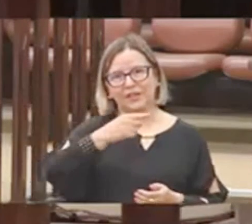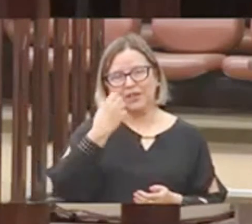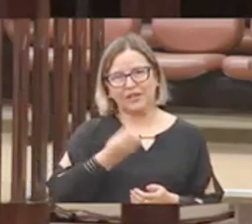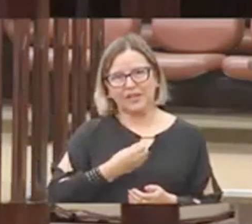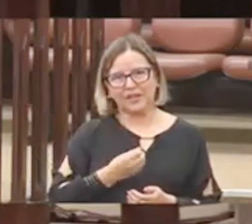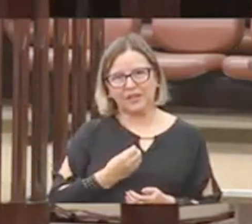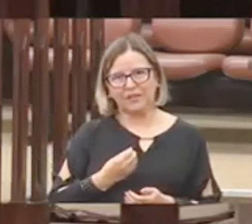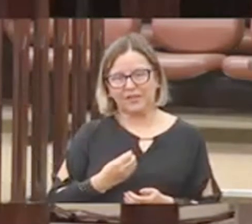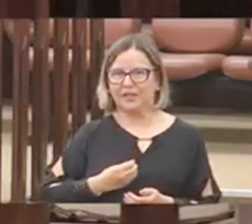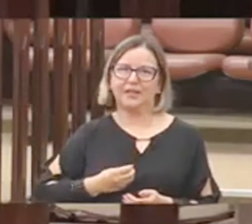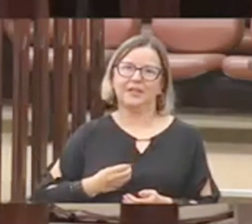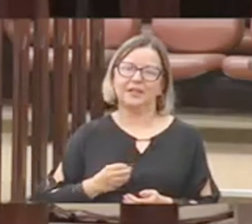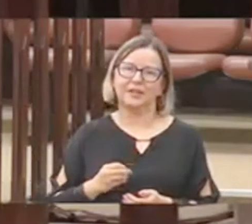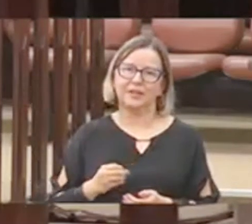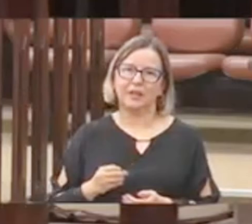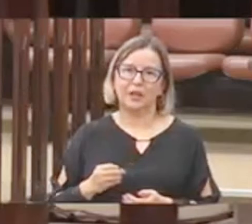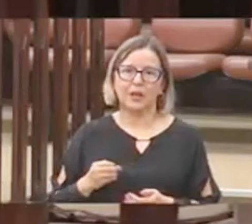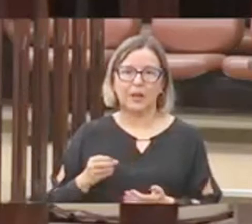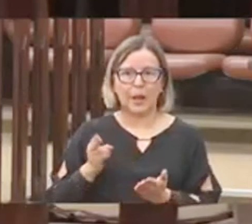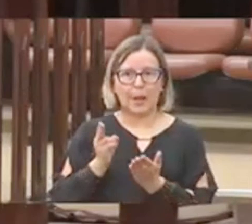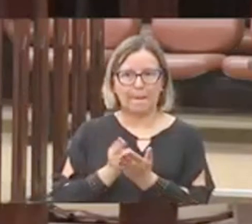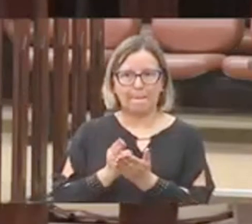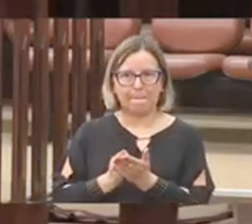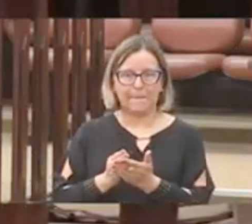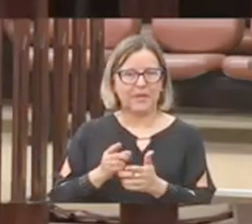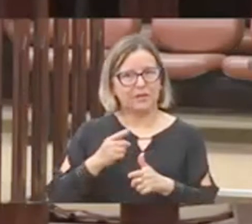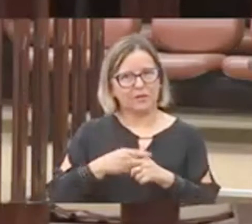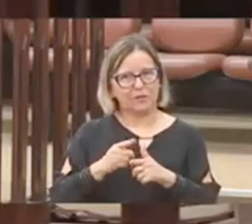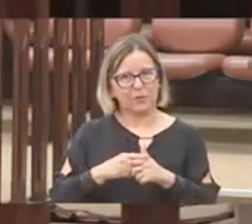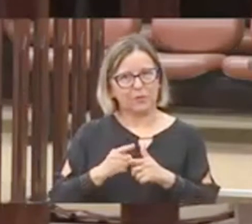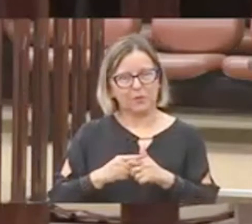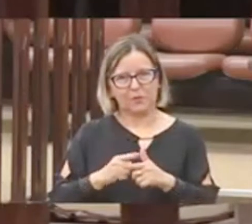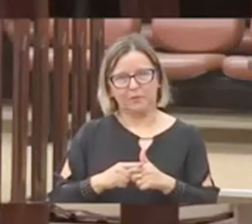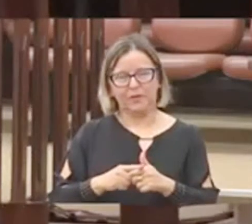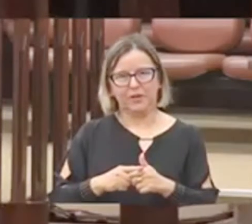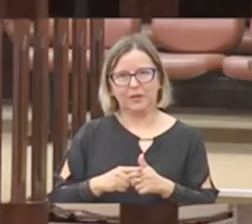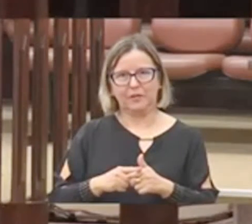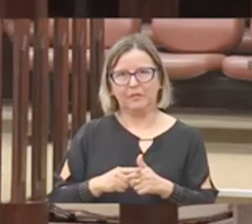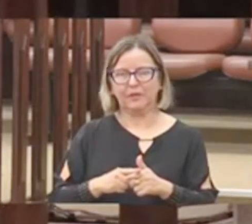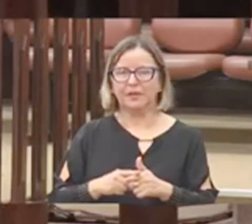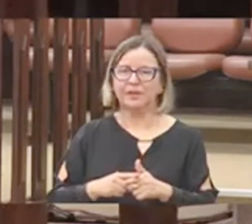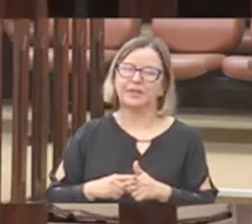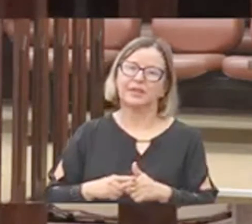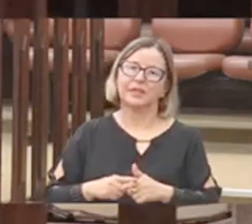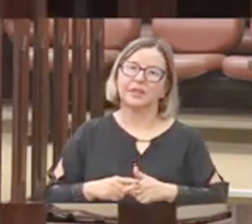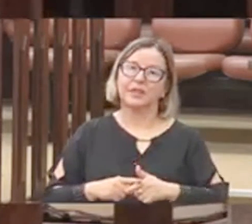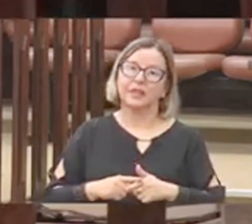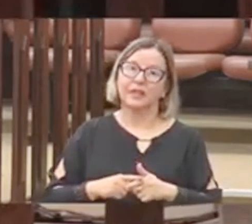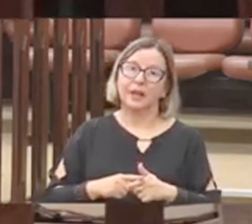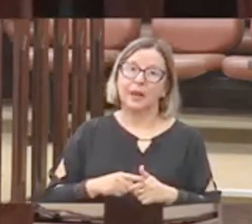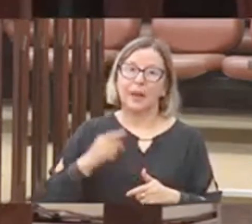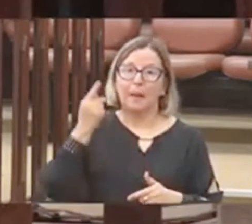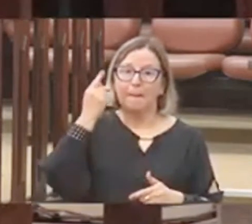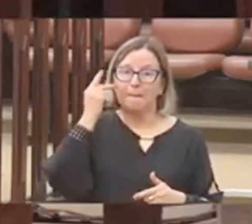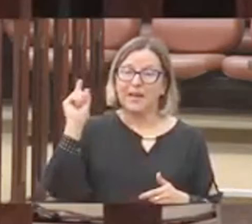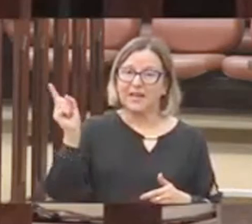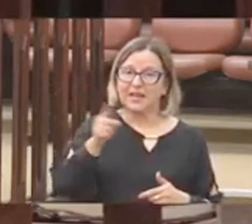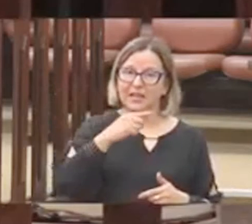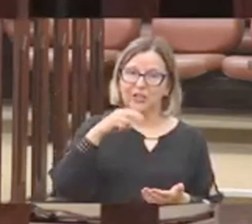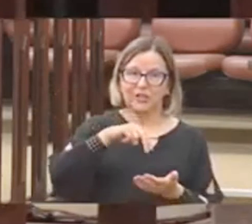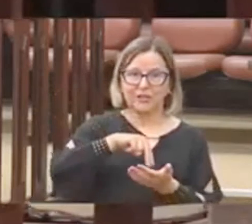a tua salvação e a tua dependência do Senhor. E nós passaremos por provações e